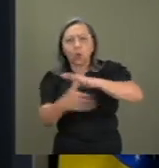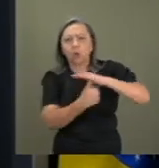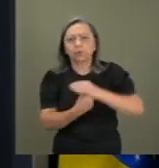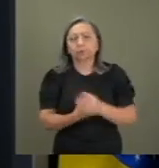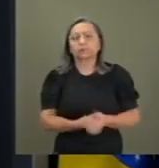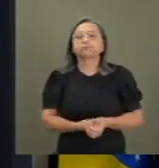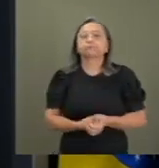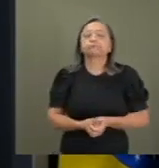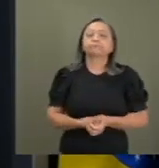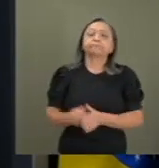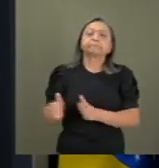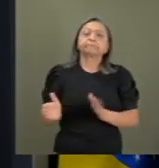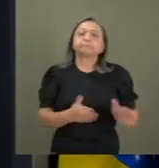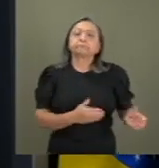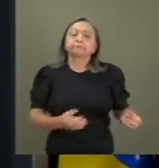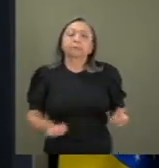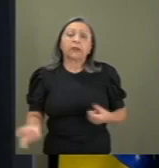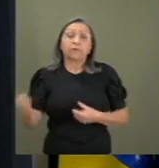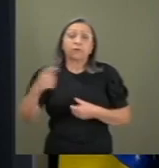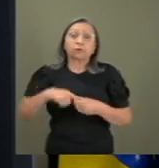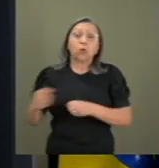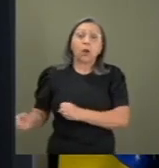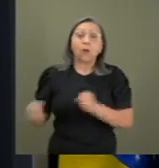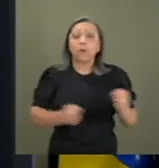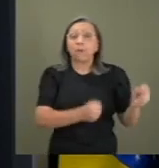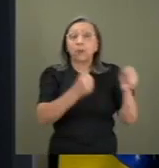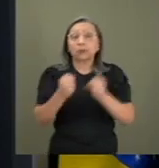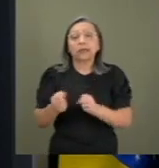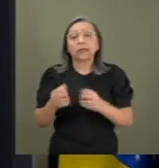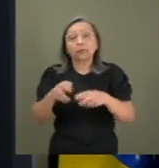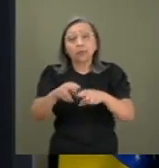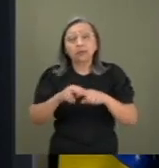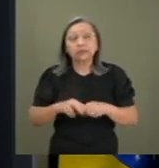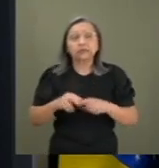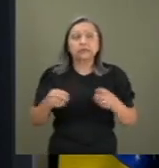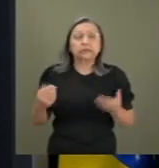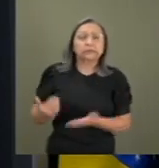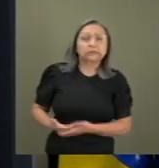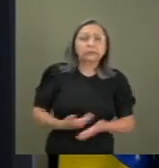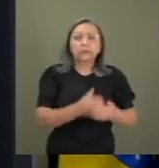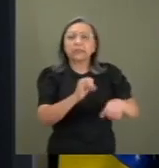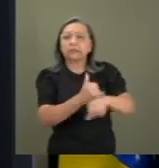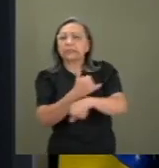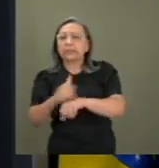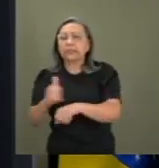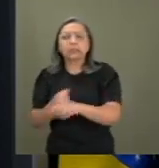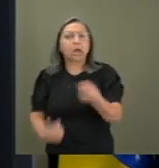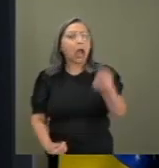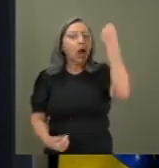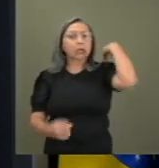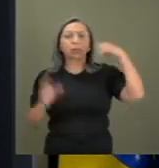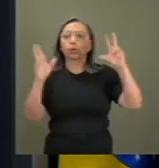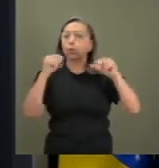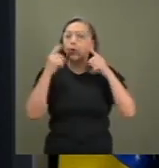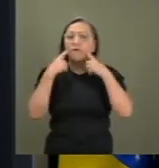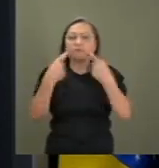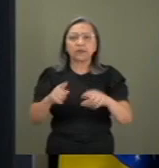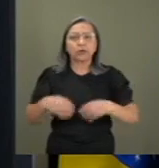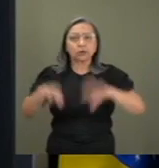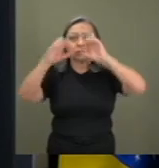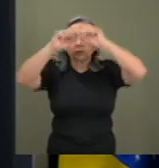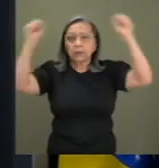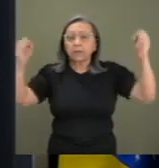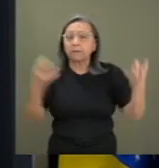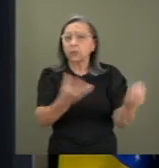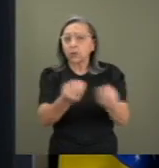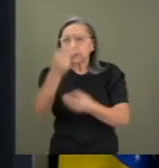ao poder em função de um malabarismo jamais visto na história da nossa Corte Suprema, muita